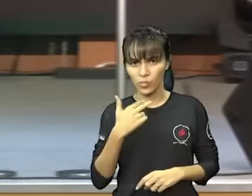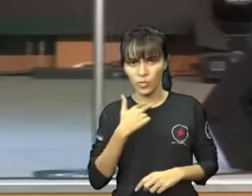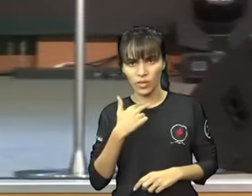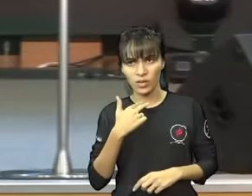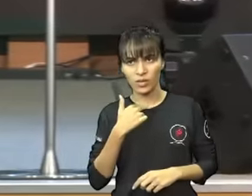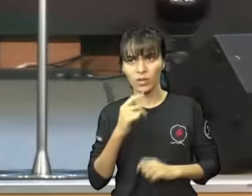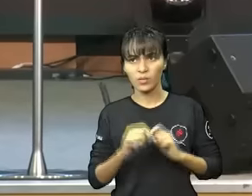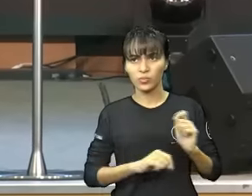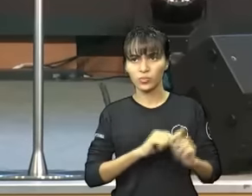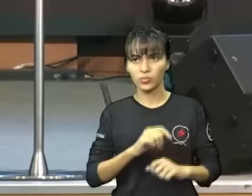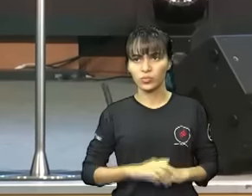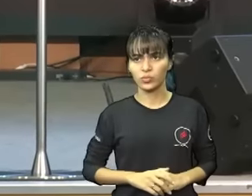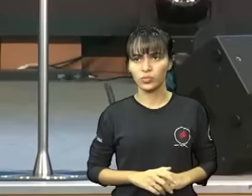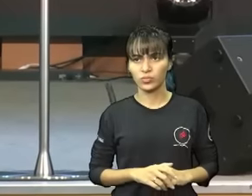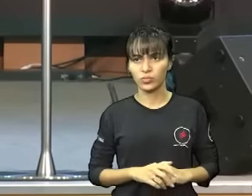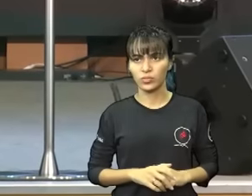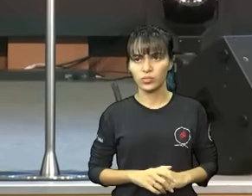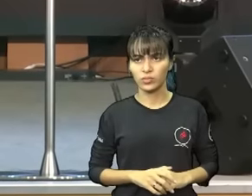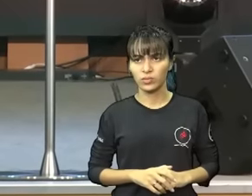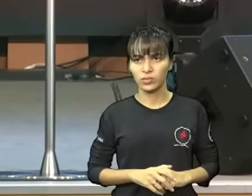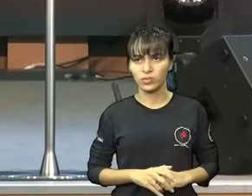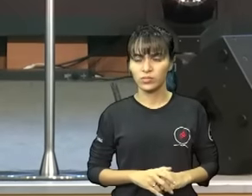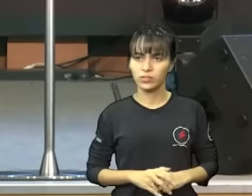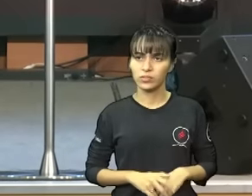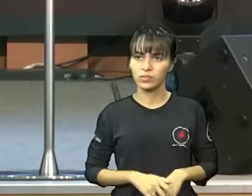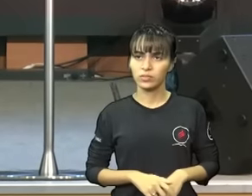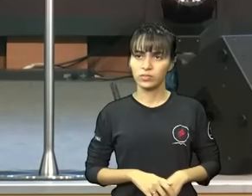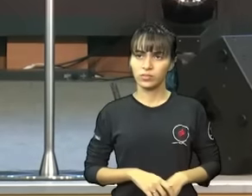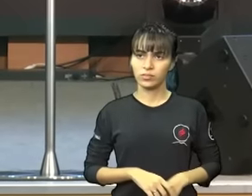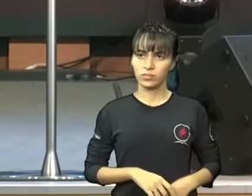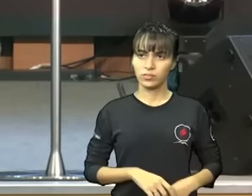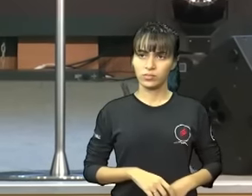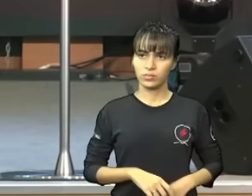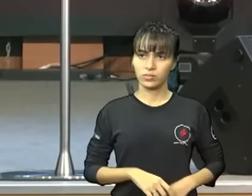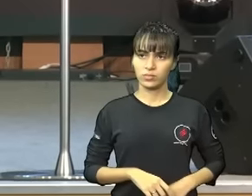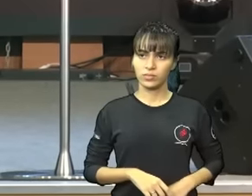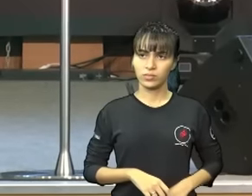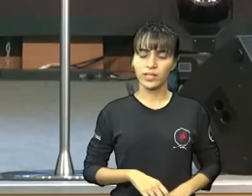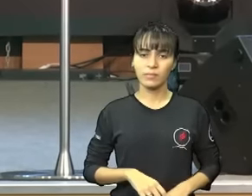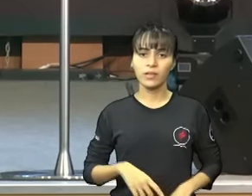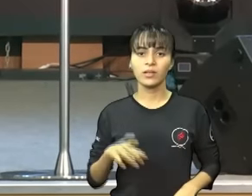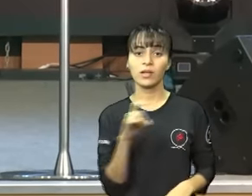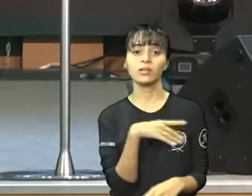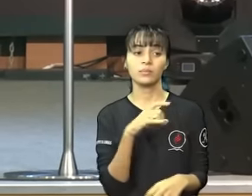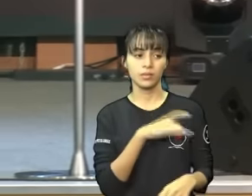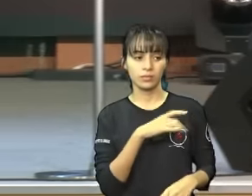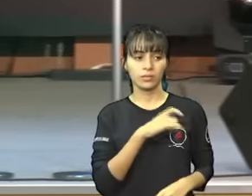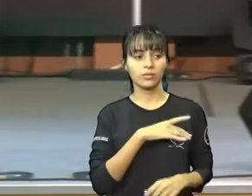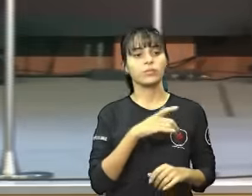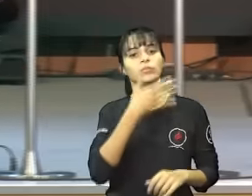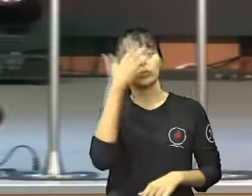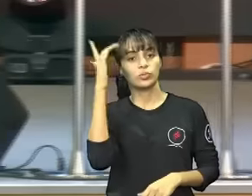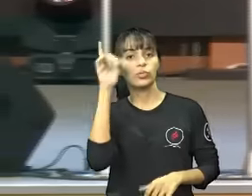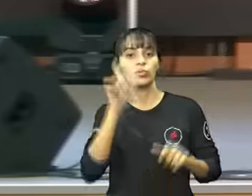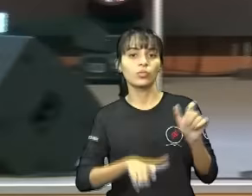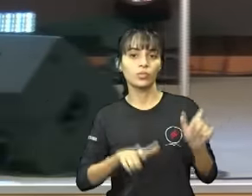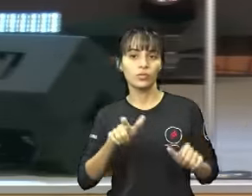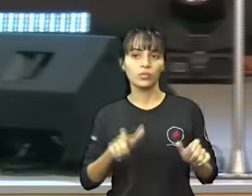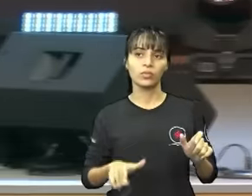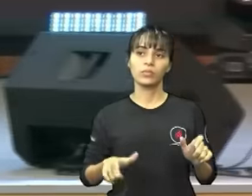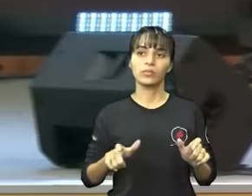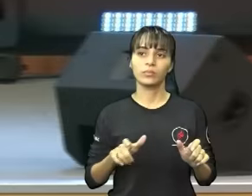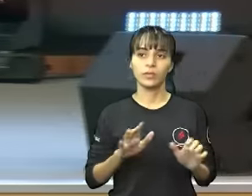aqueles que matam o corpo mas aquele que lança o corpo e alma no inferno o ano que fiz os tá dizendo